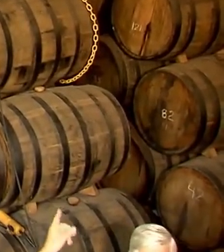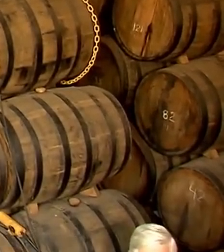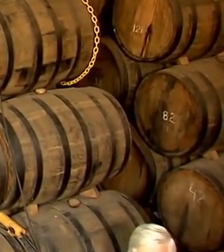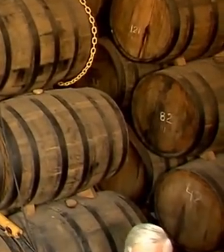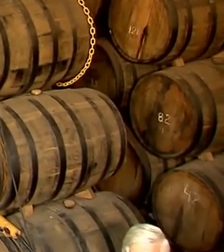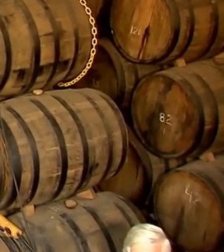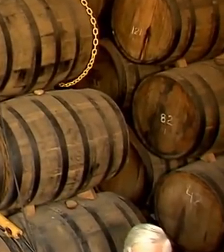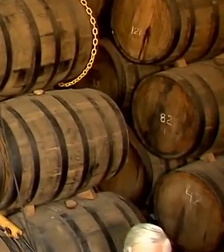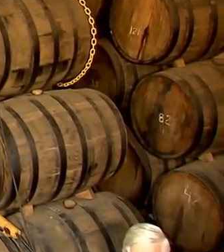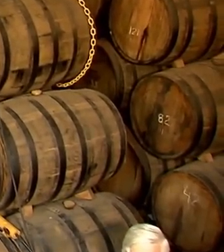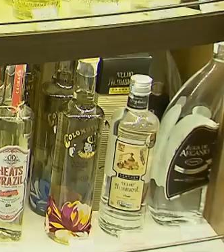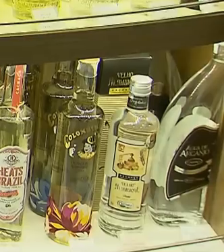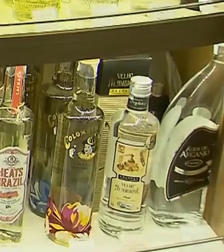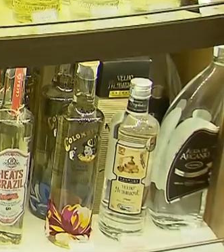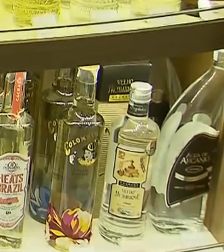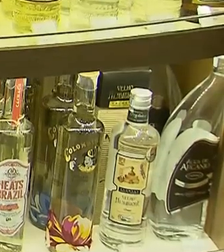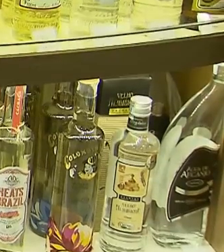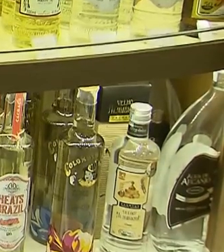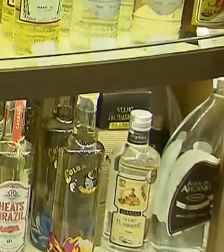Tchau!